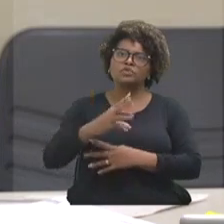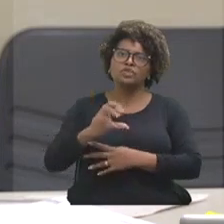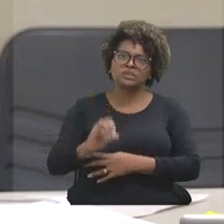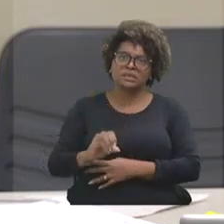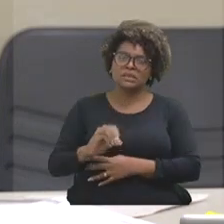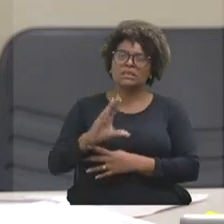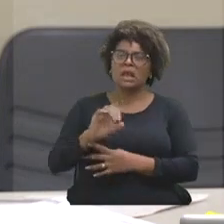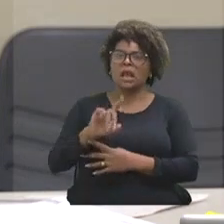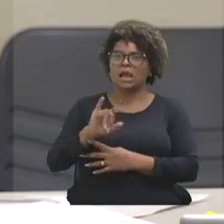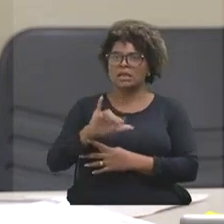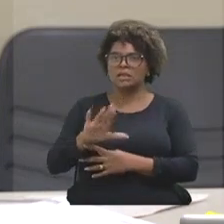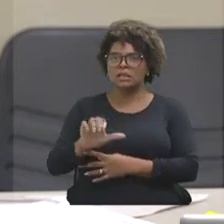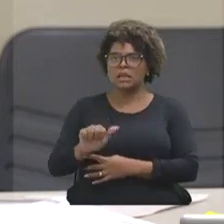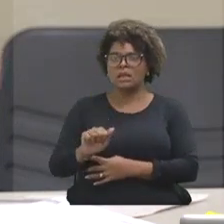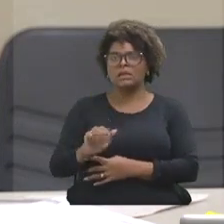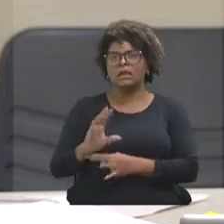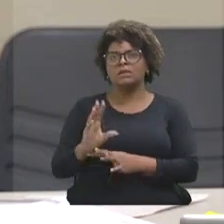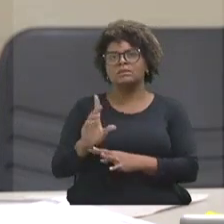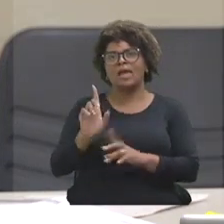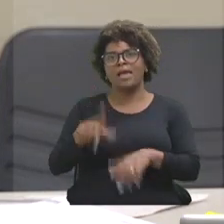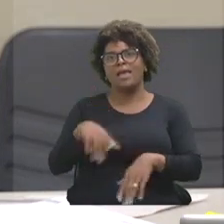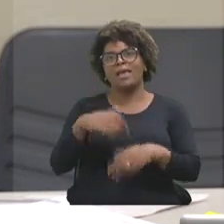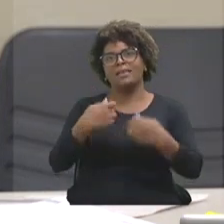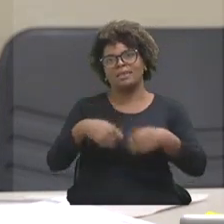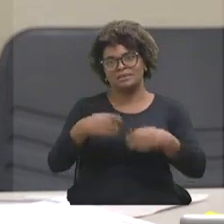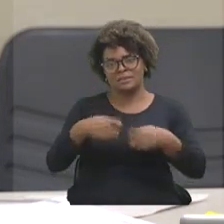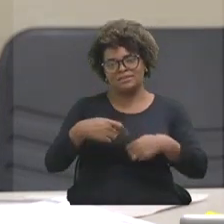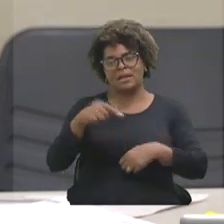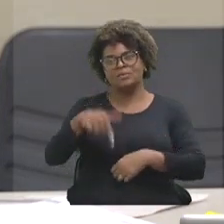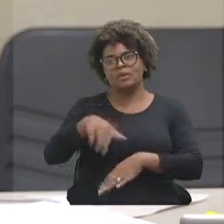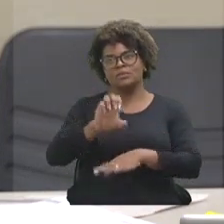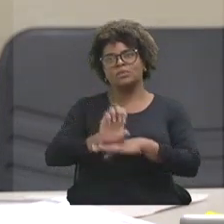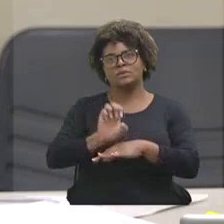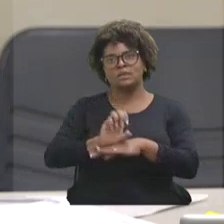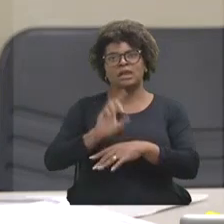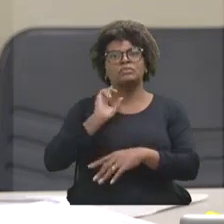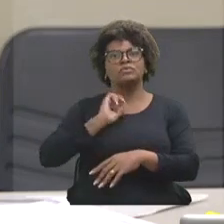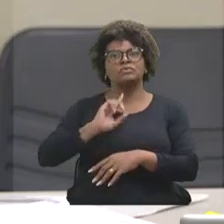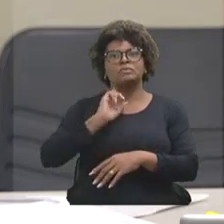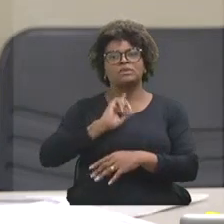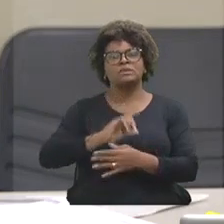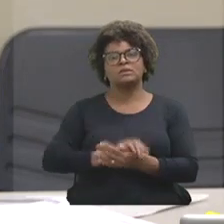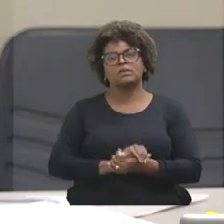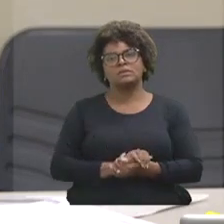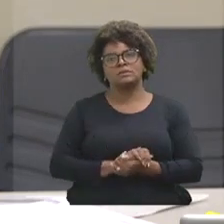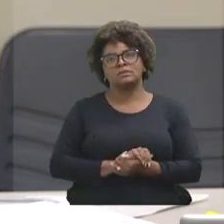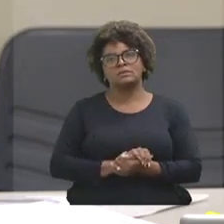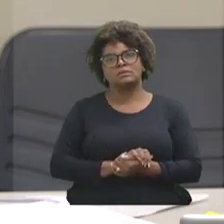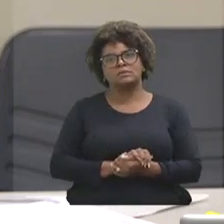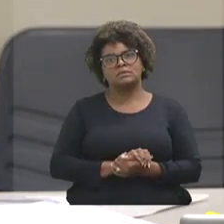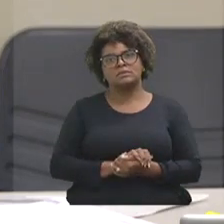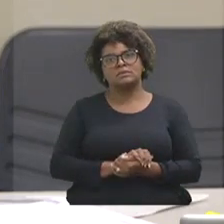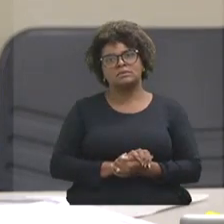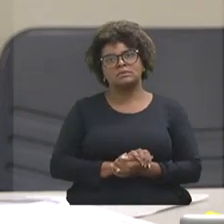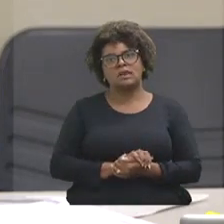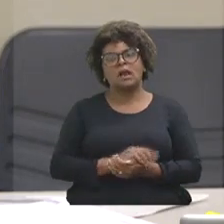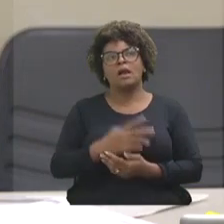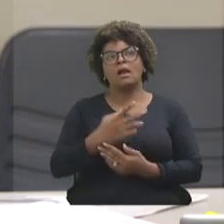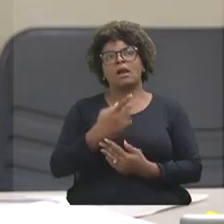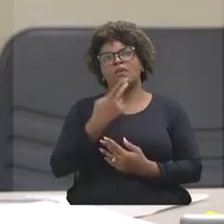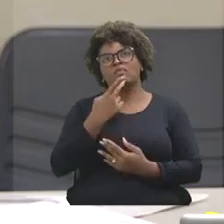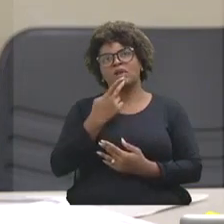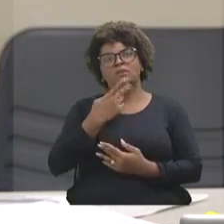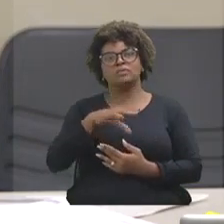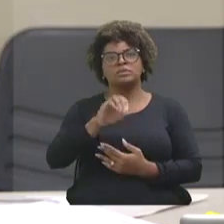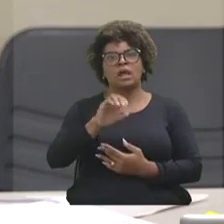menos sustentável Mas elas são necessárias no estado como Minas Gerais então tão amplo e sobre OAS Deputado assim